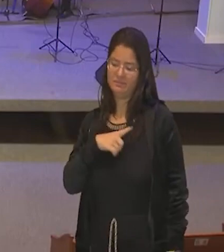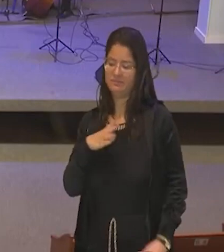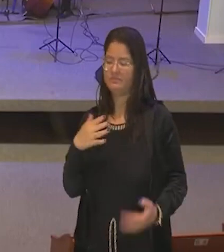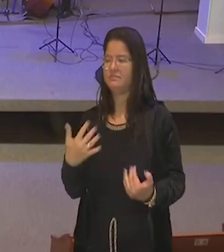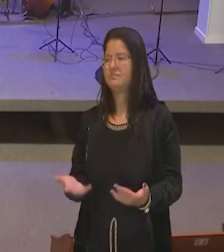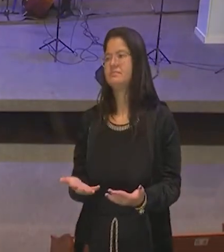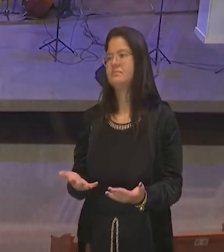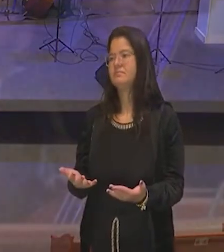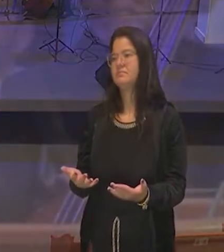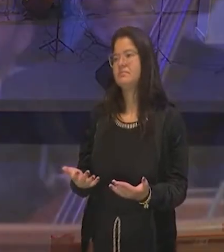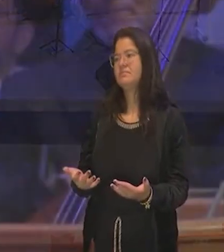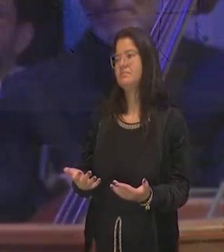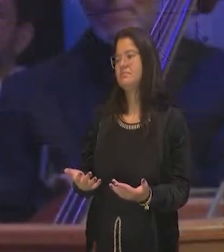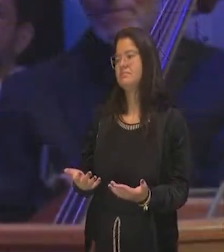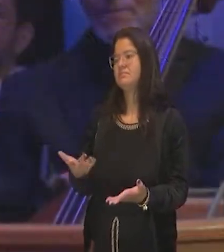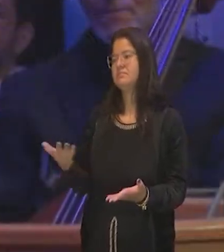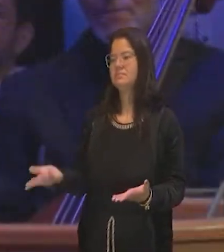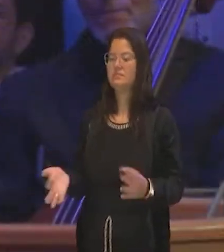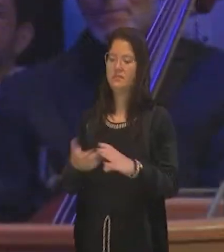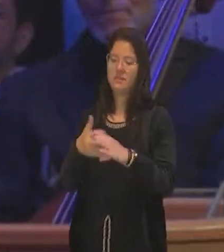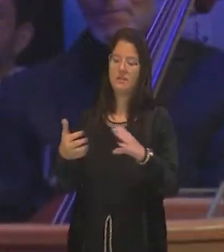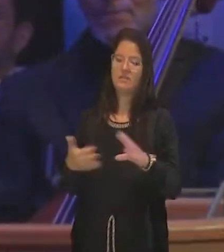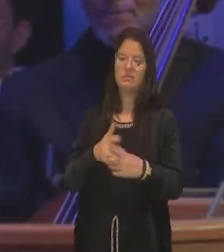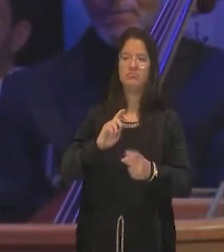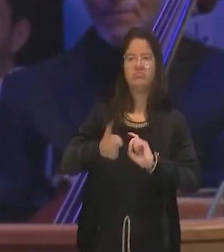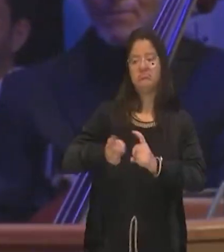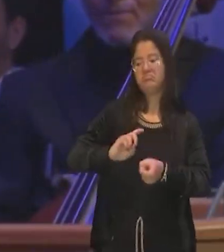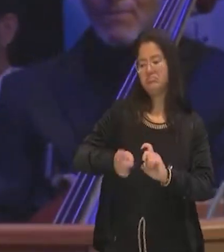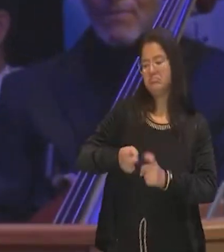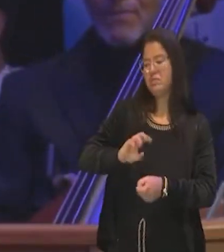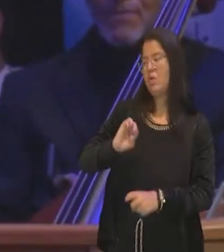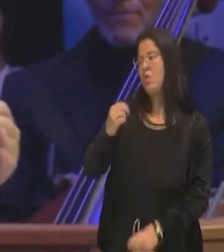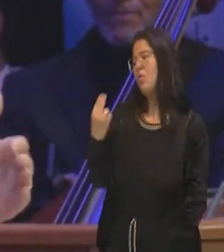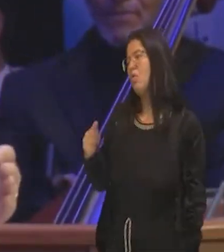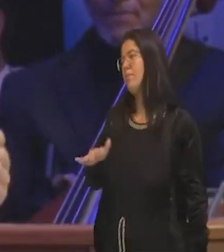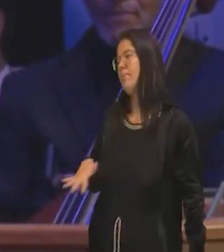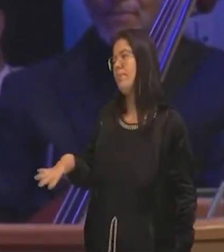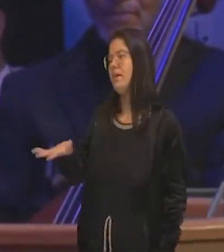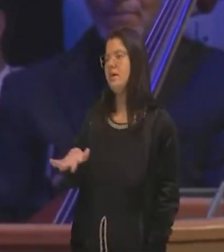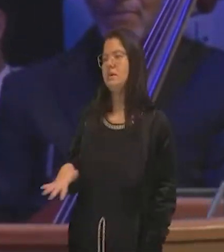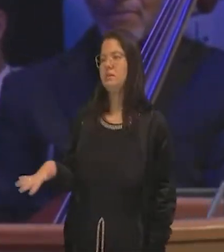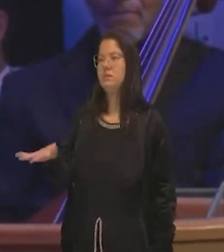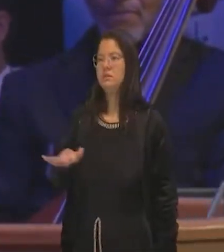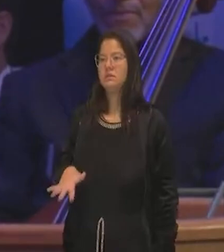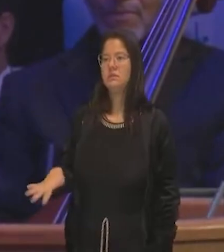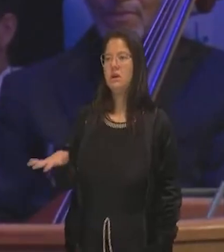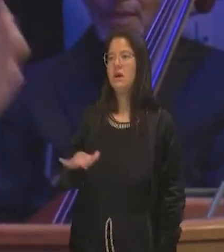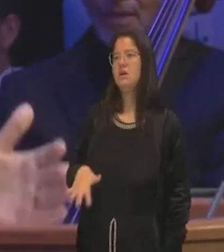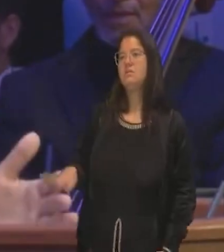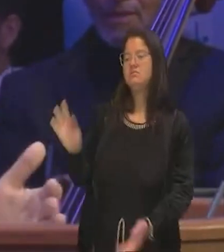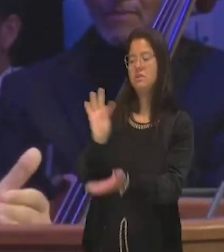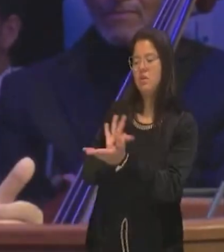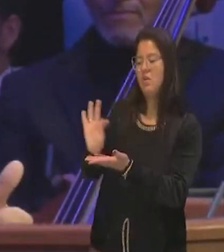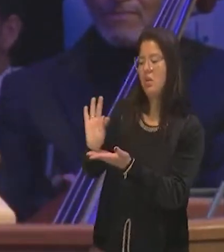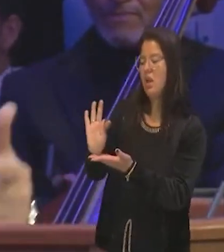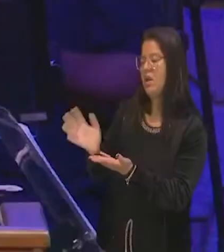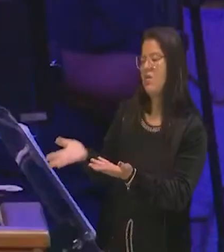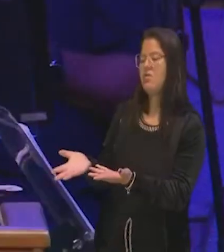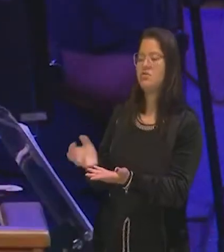Seja do aspecto administrativo, seja do aspecto hermenêutico,